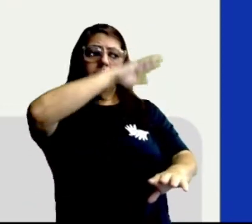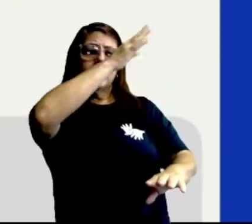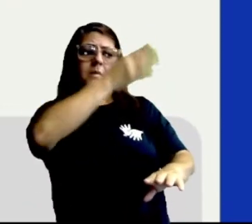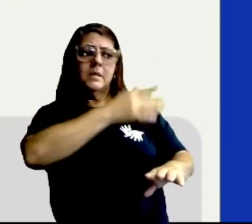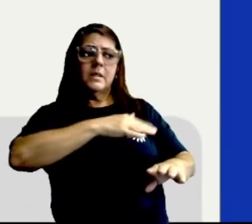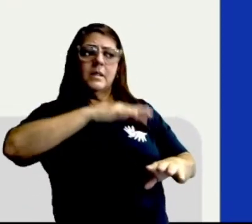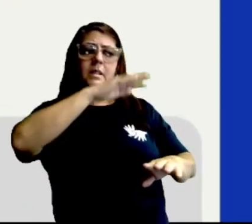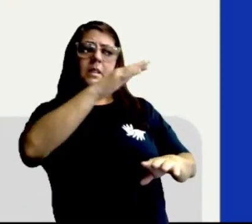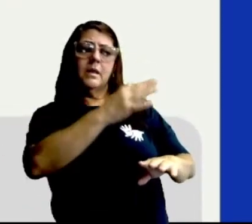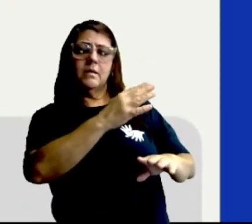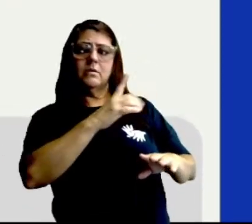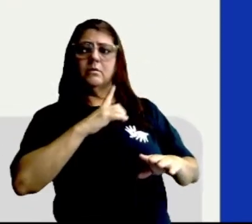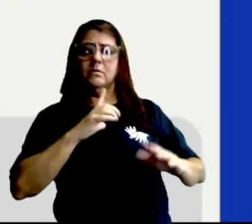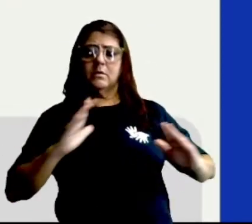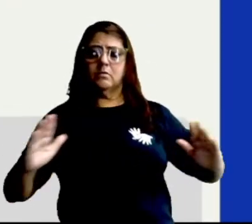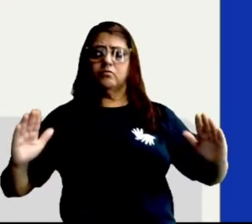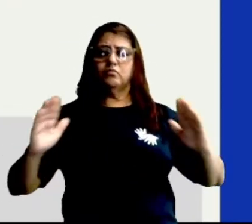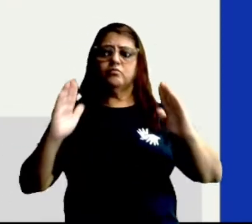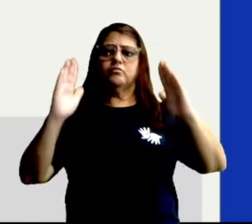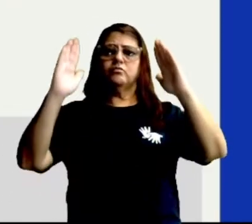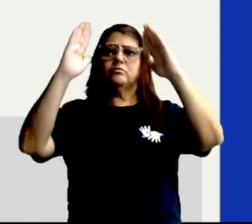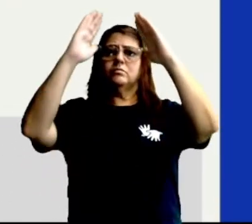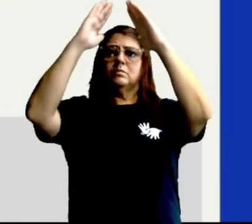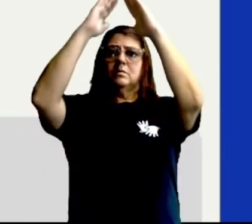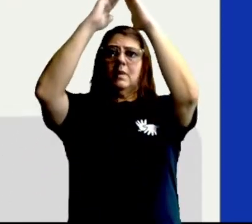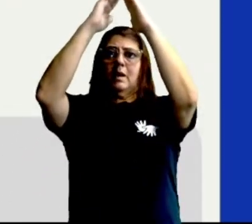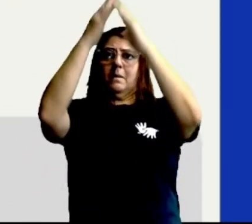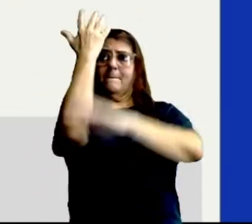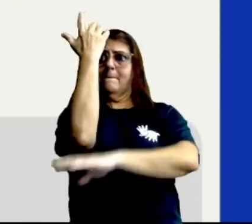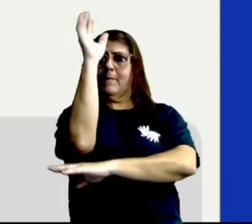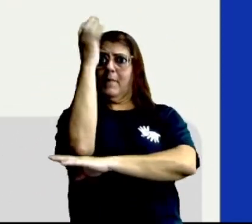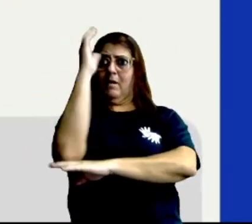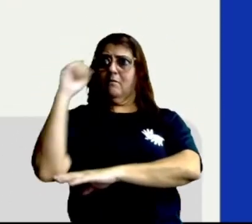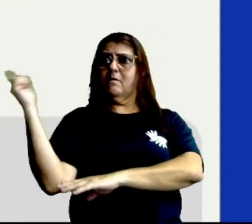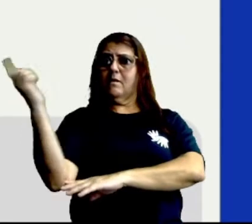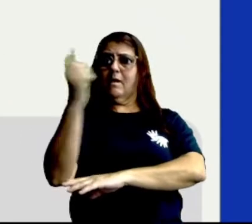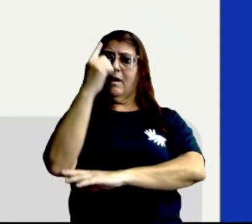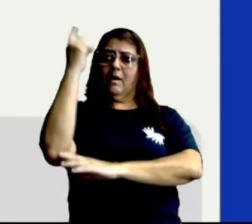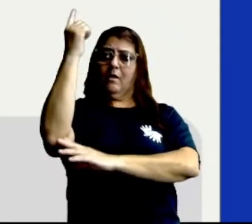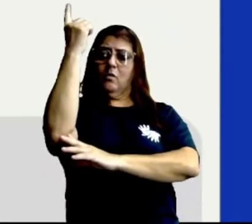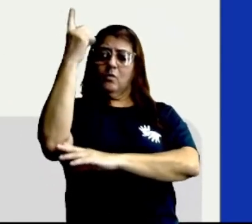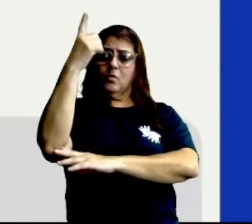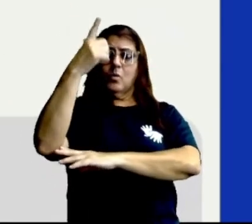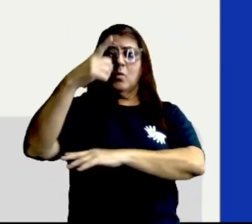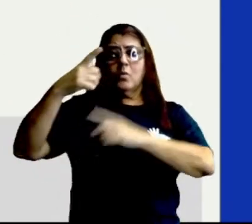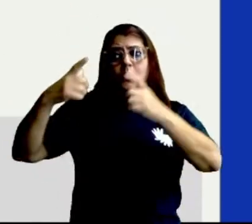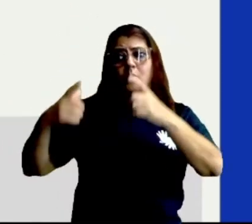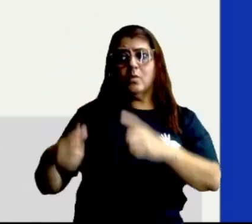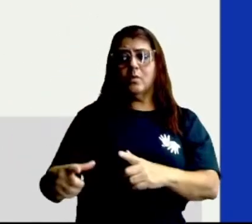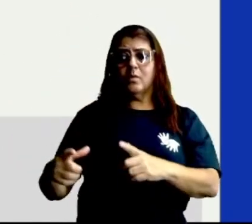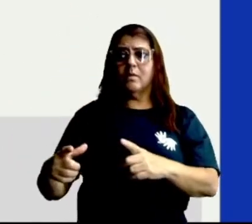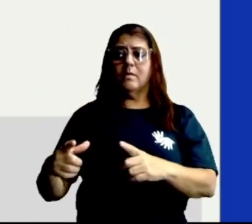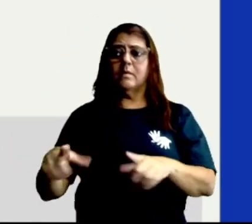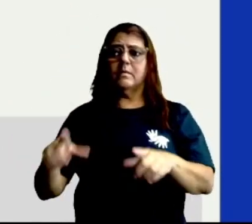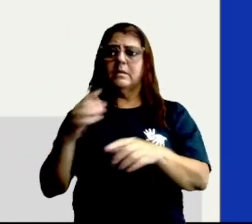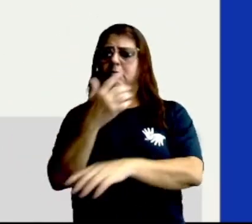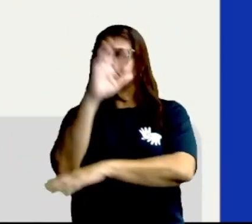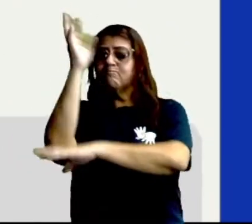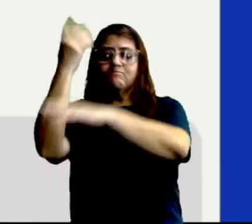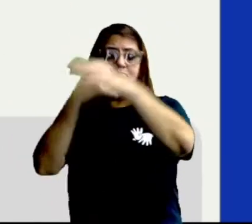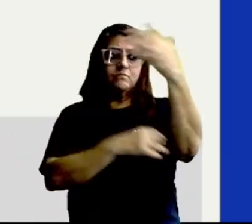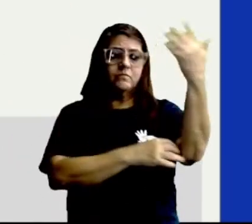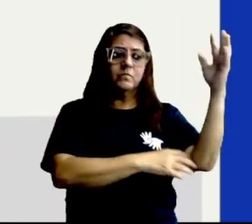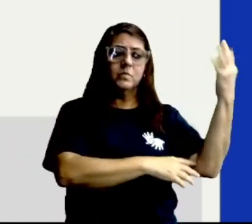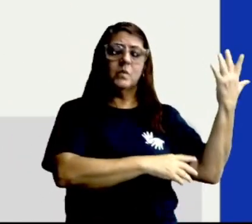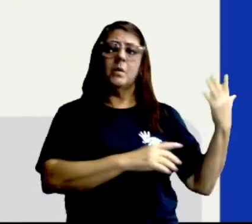Mata dos Pinheiros é intercalada tipo Campos Até chegar na Mata Atlântica onde a mata densa compartilha seu